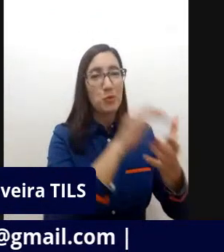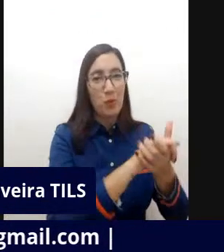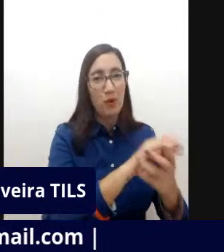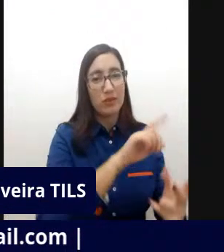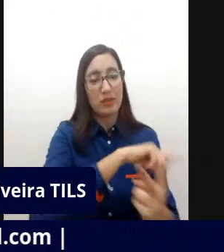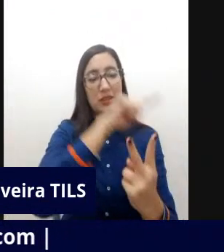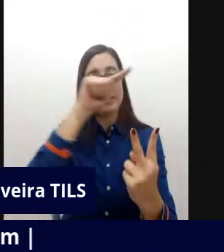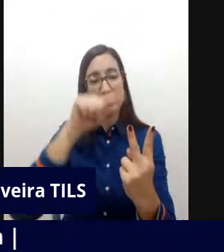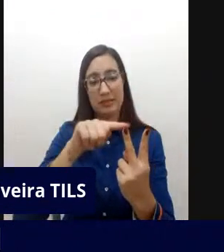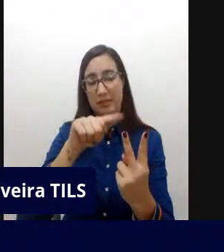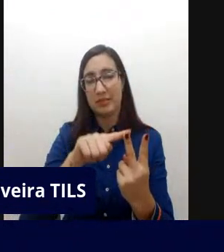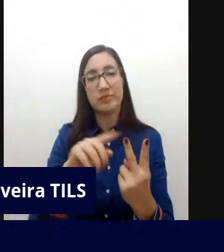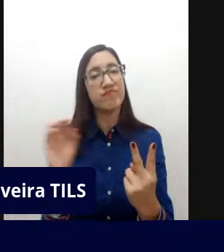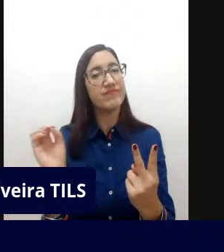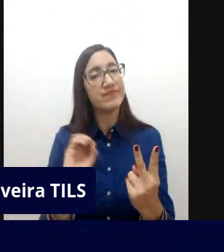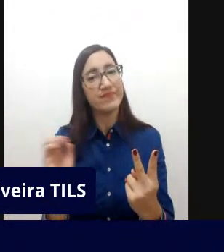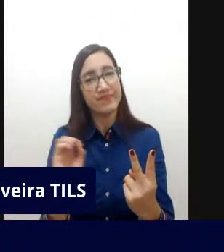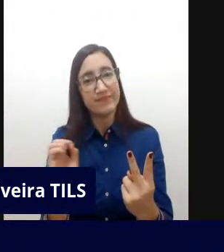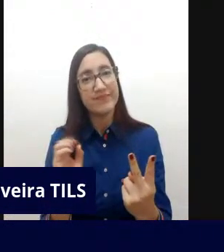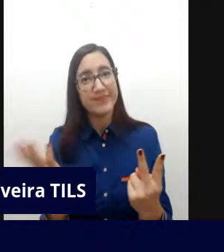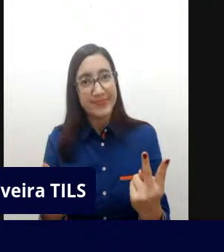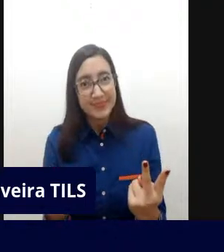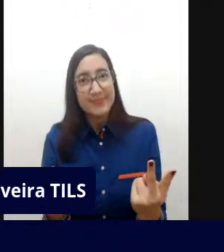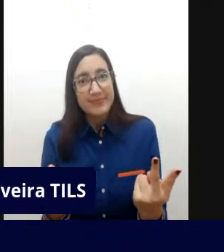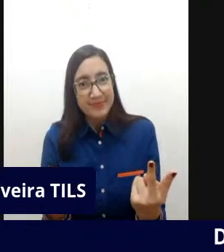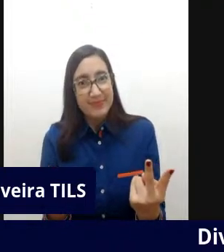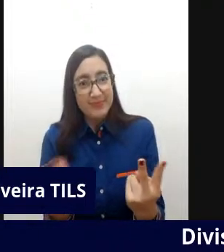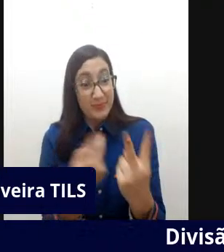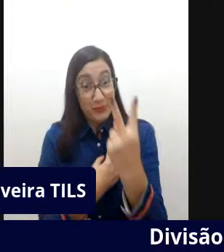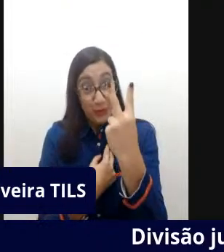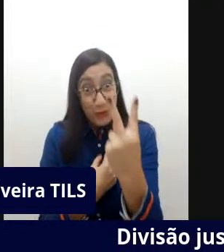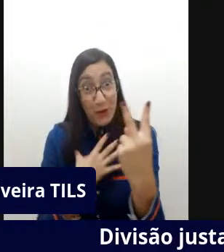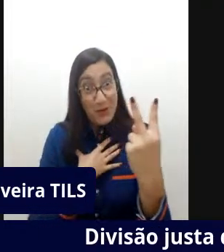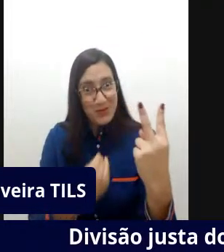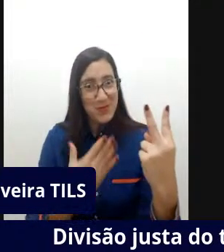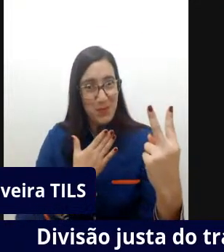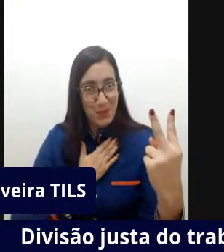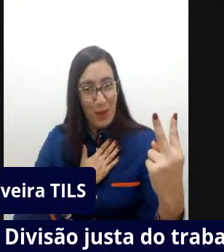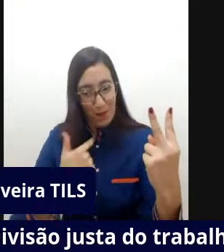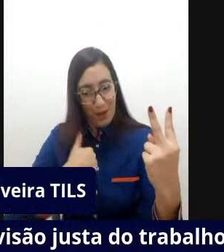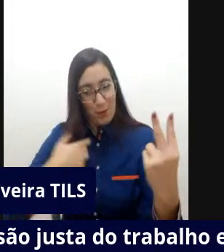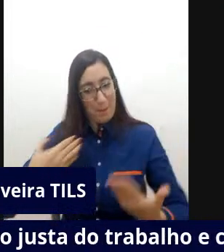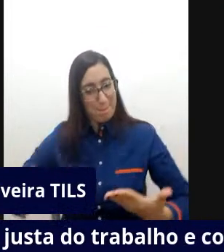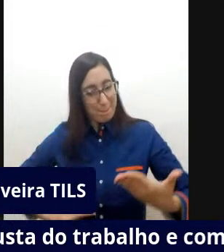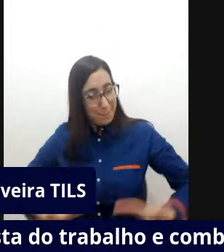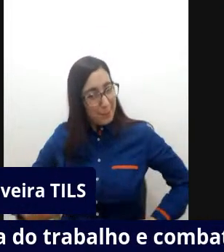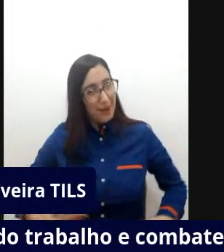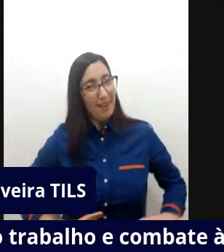dividindo. Mas é uma coisa, sabe, que martela aqui dentro.